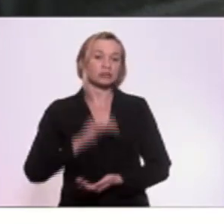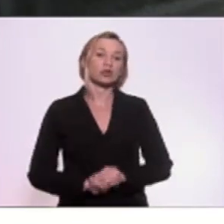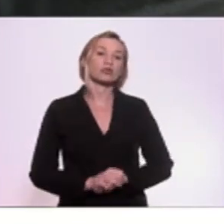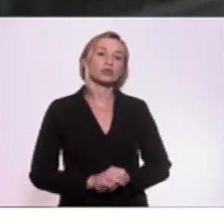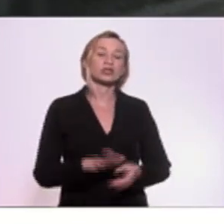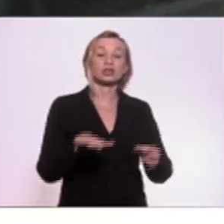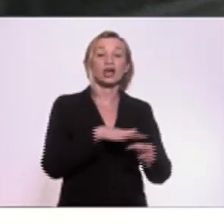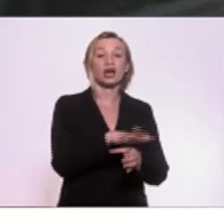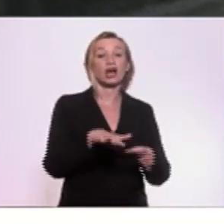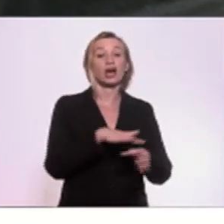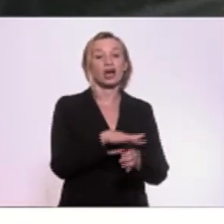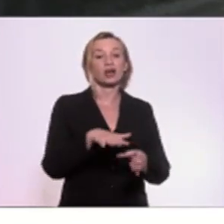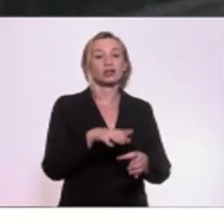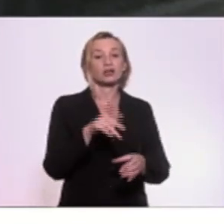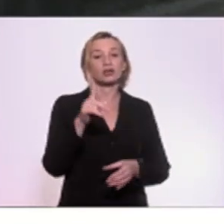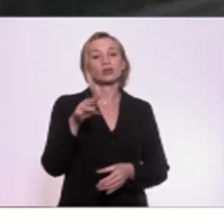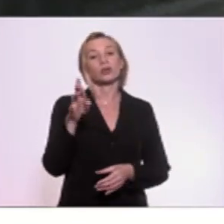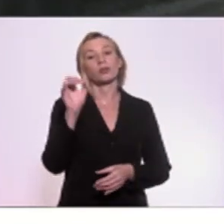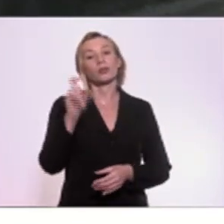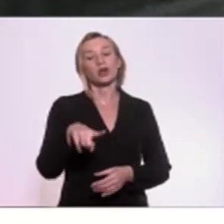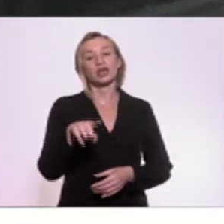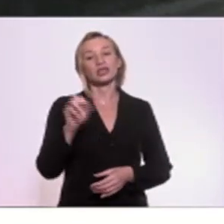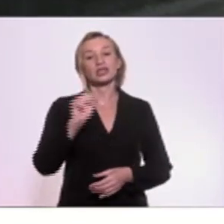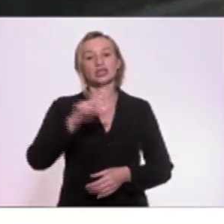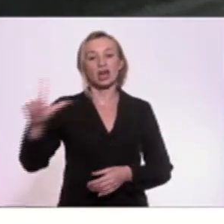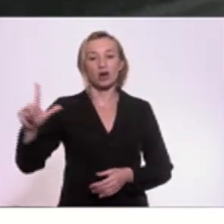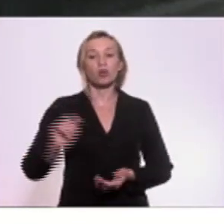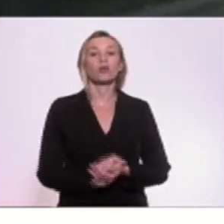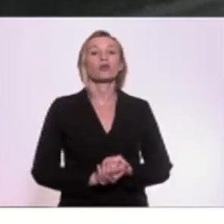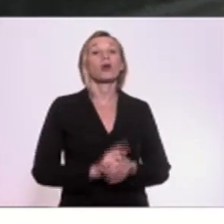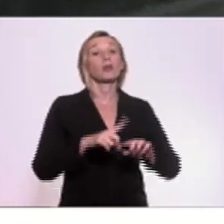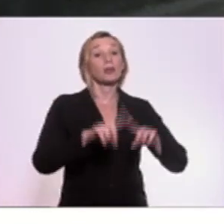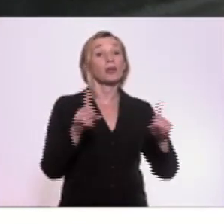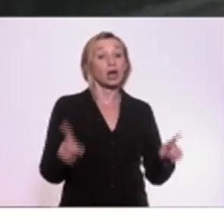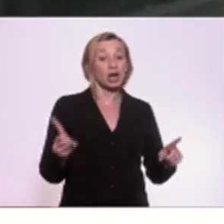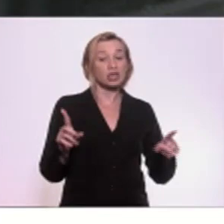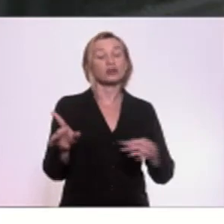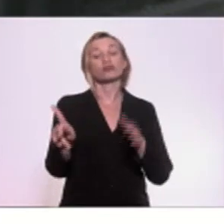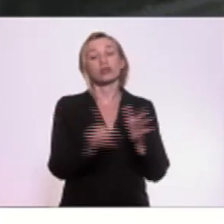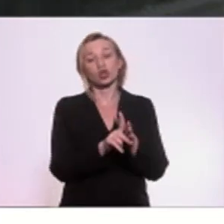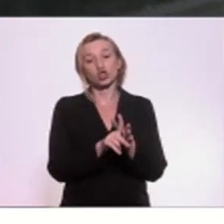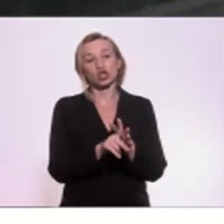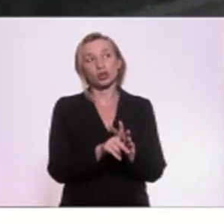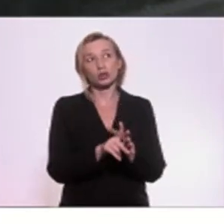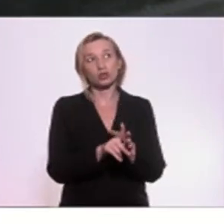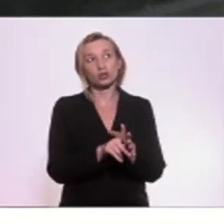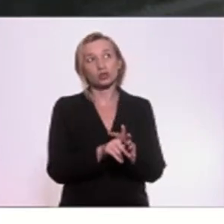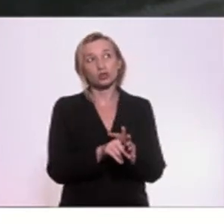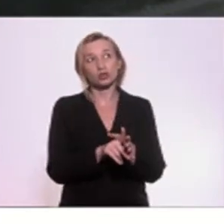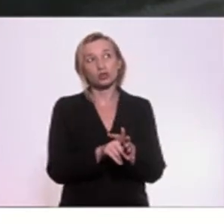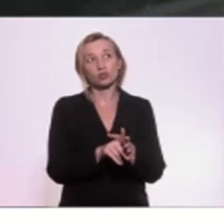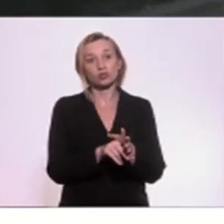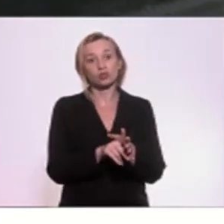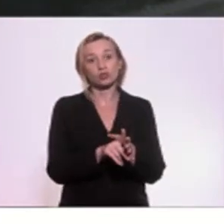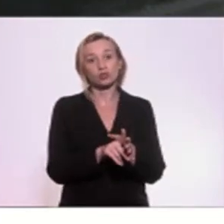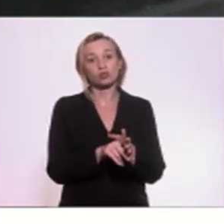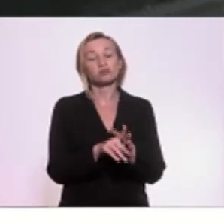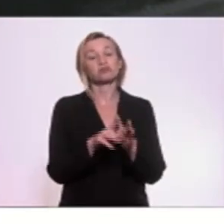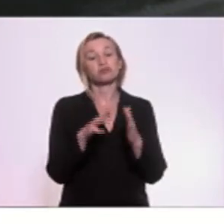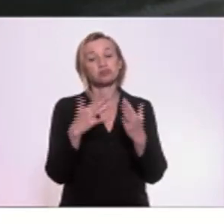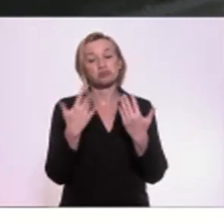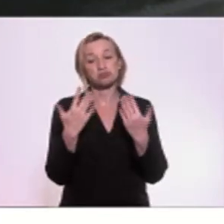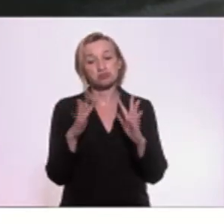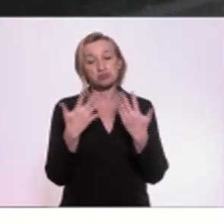na área do pré-sal. Mas o projeto, no mérito, é